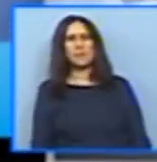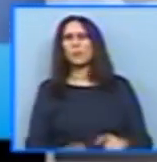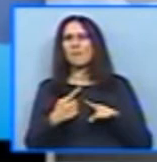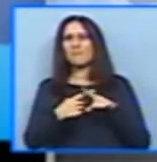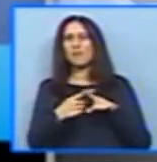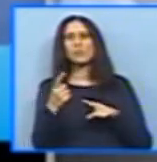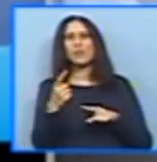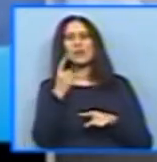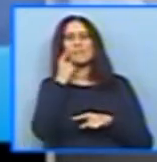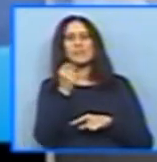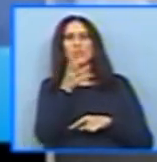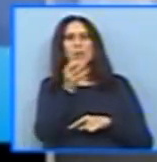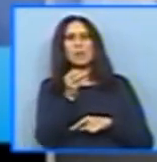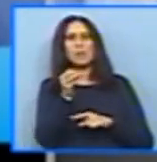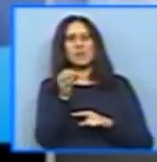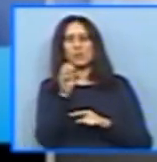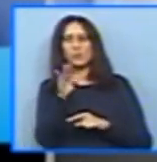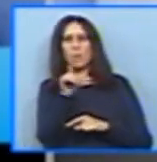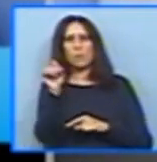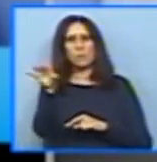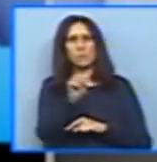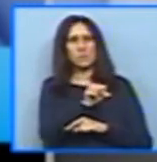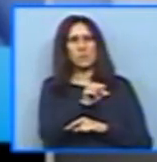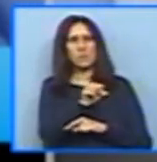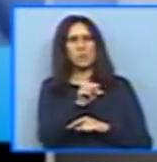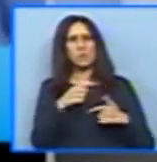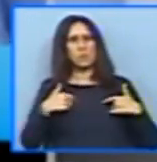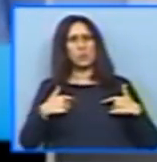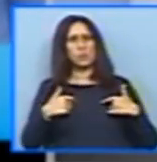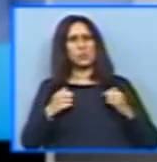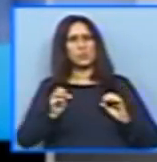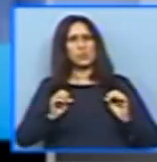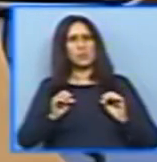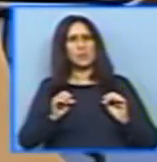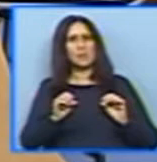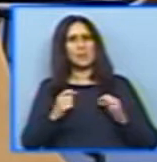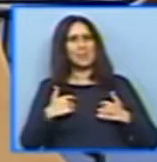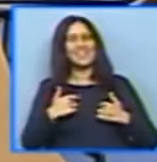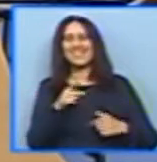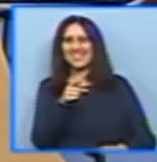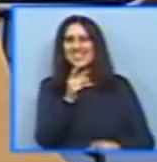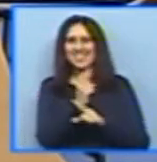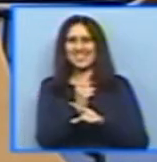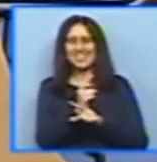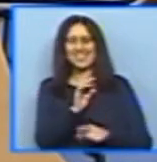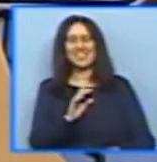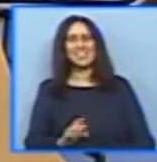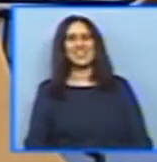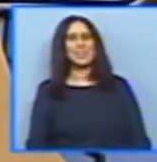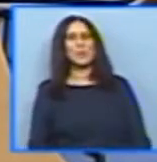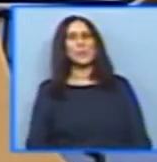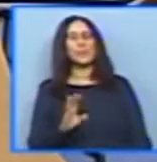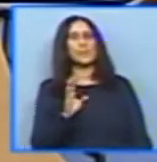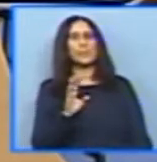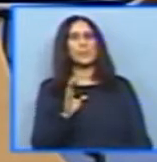depois aplicá-la aqui. Numa frase, o que é que um verbo João faz? Não sou eu. Mas também é este. O que é